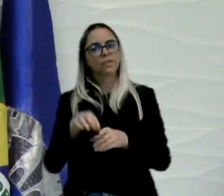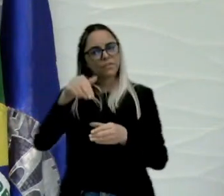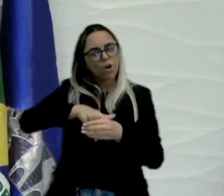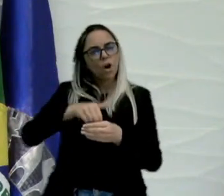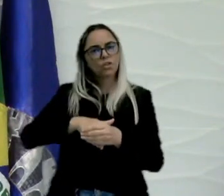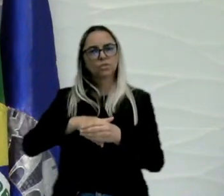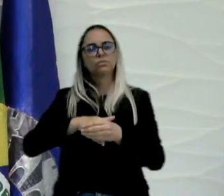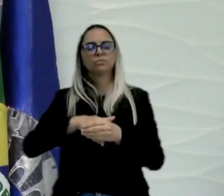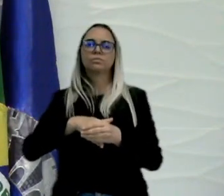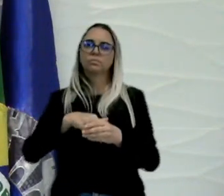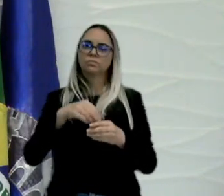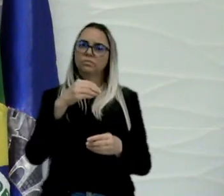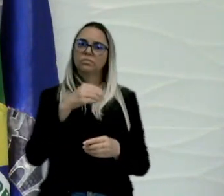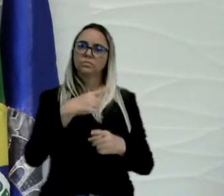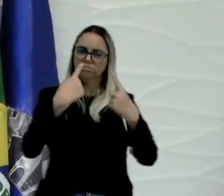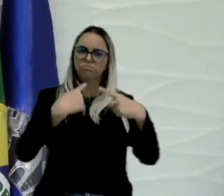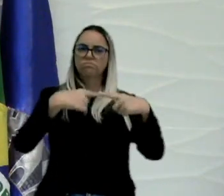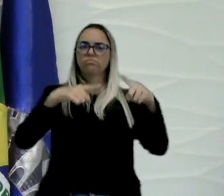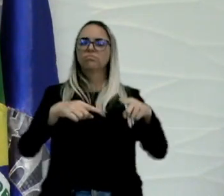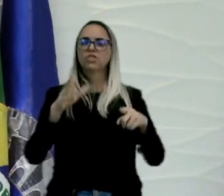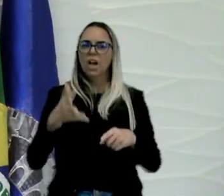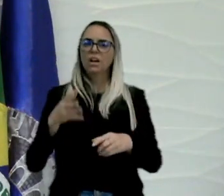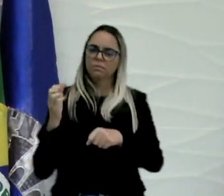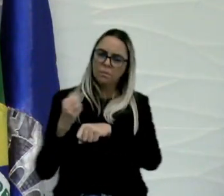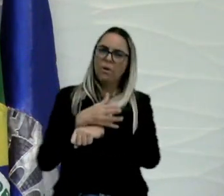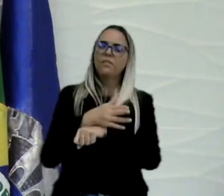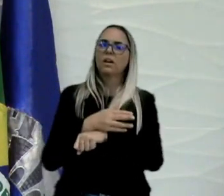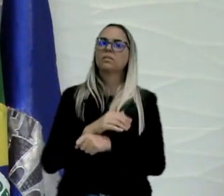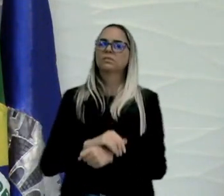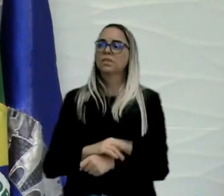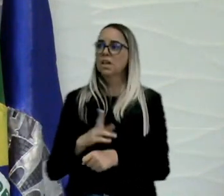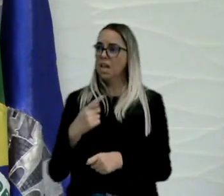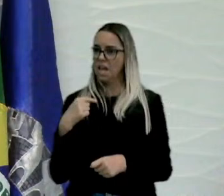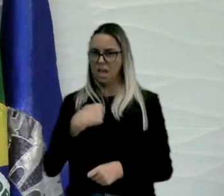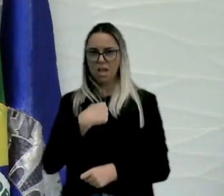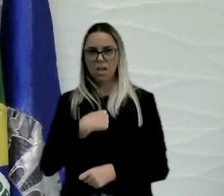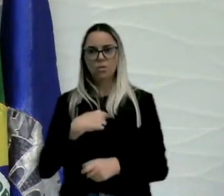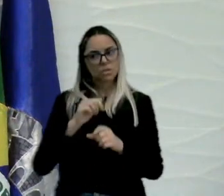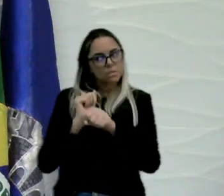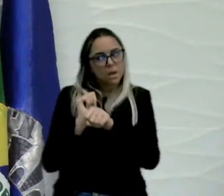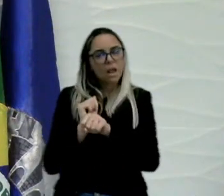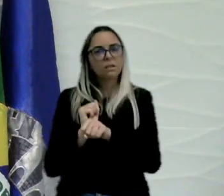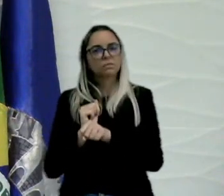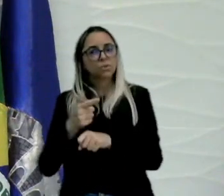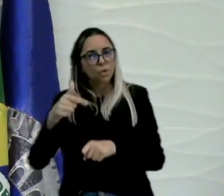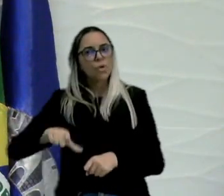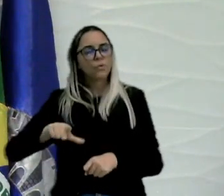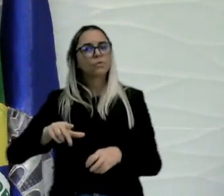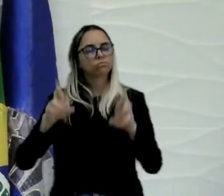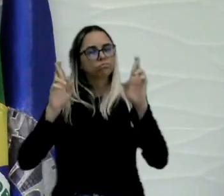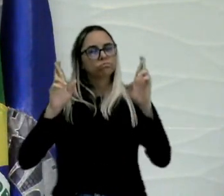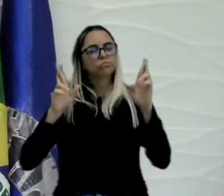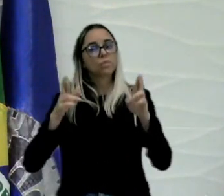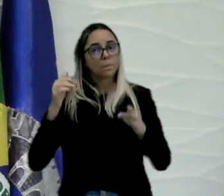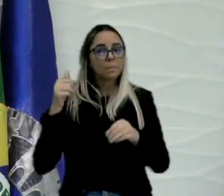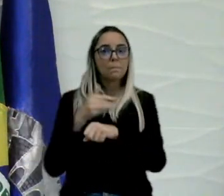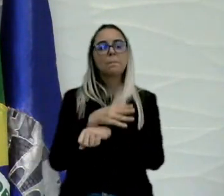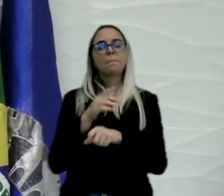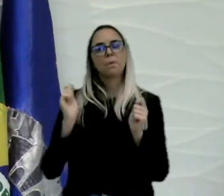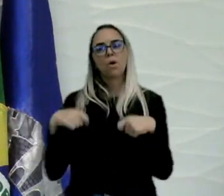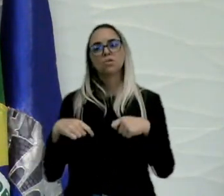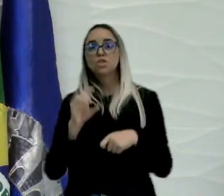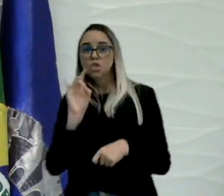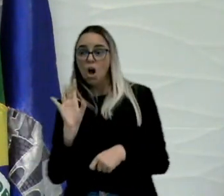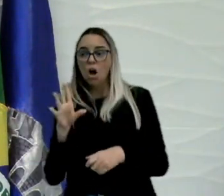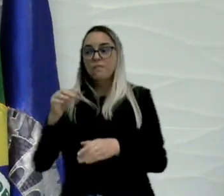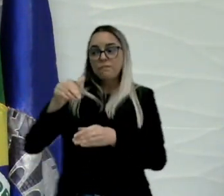repúdio e foi aprovado então a gente espera que possa ser aprovado esse voto de repúdio e que a partir daí não fique só no voto